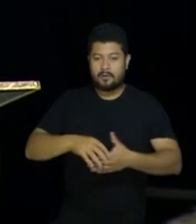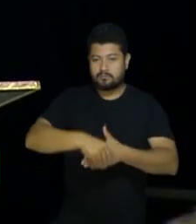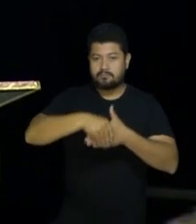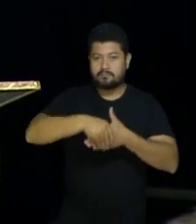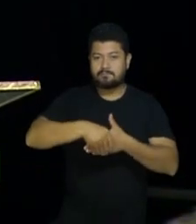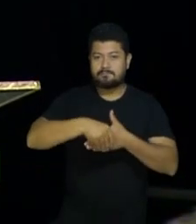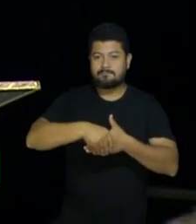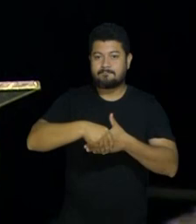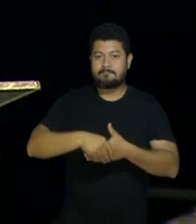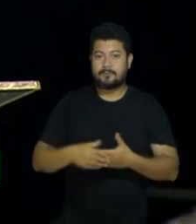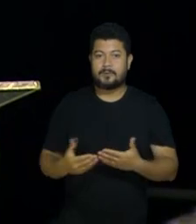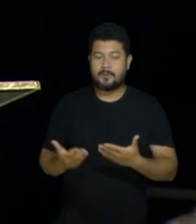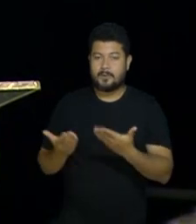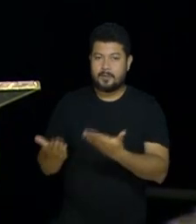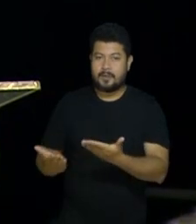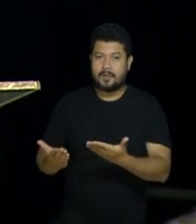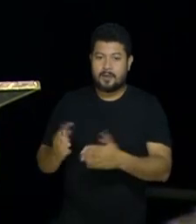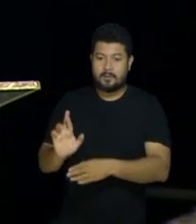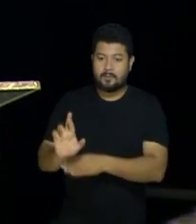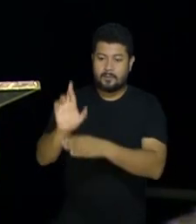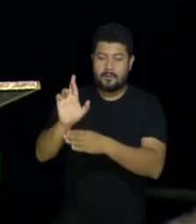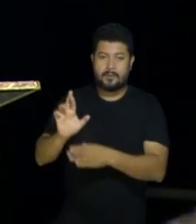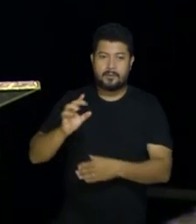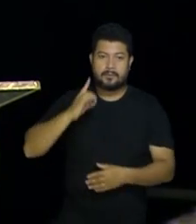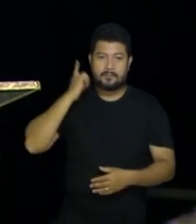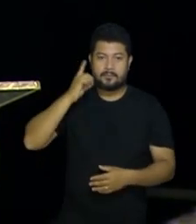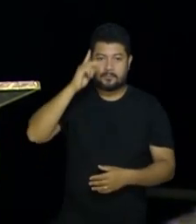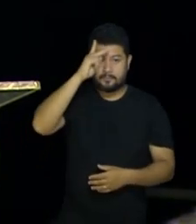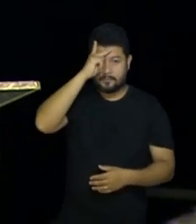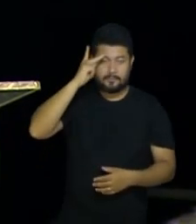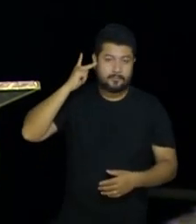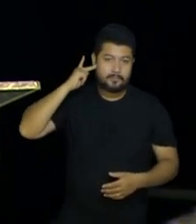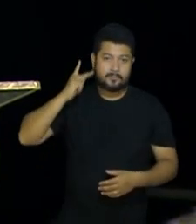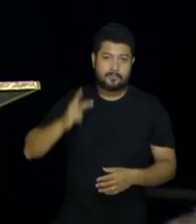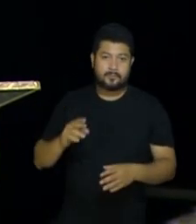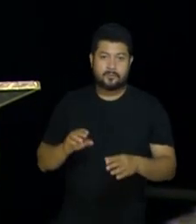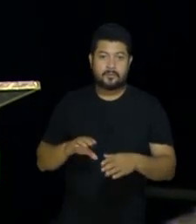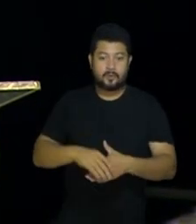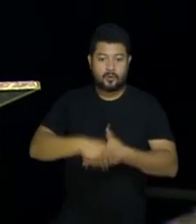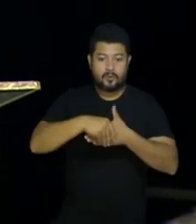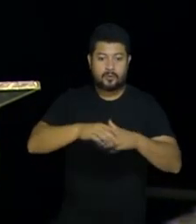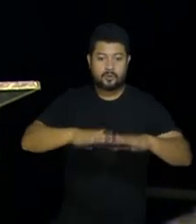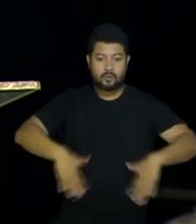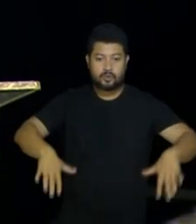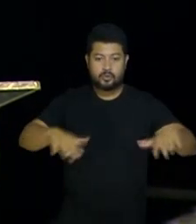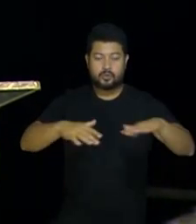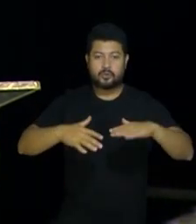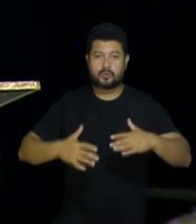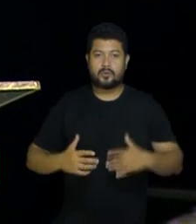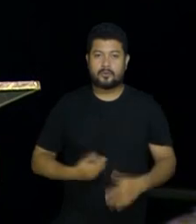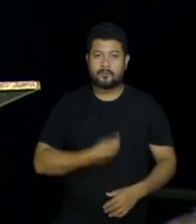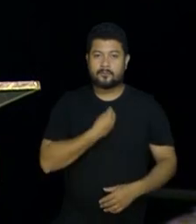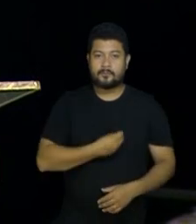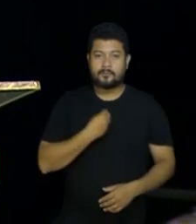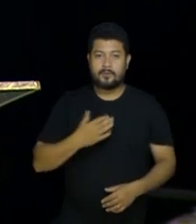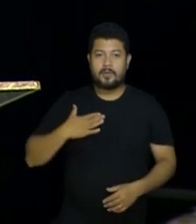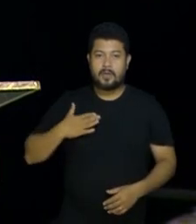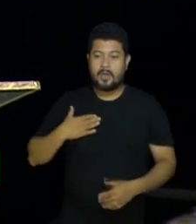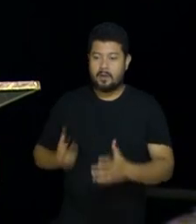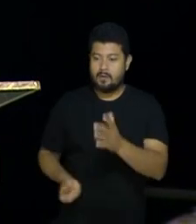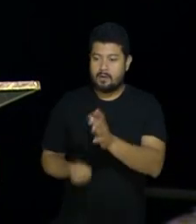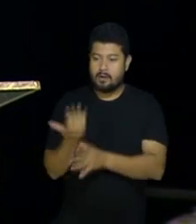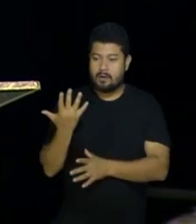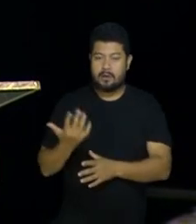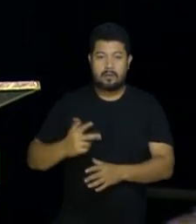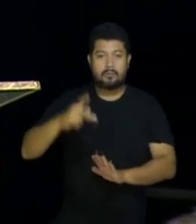deputada Paulinha e cumprimentar também todos os presentes. Sou idealizadora do projeto socioeducacional